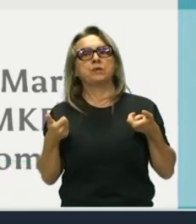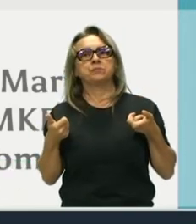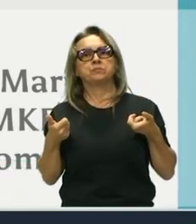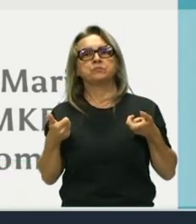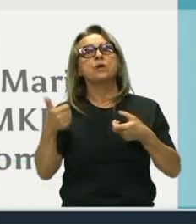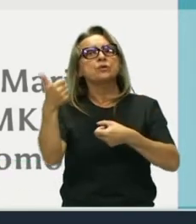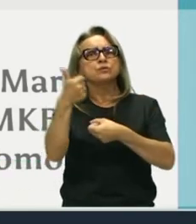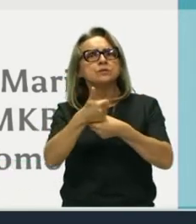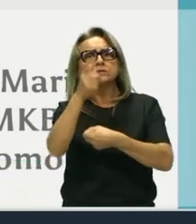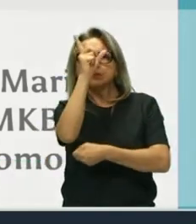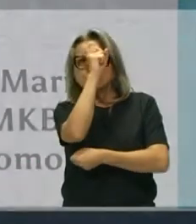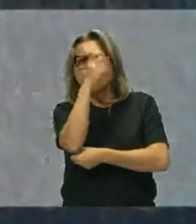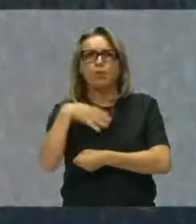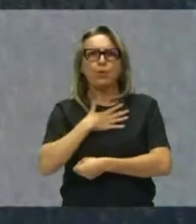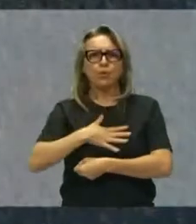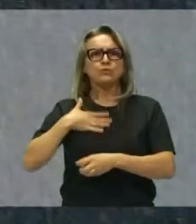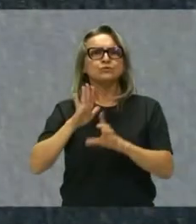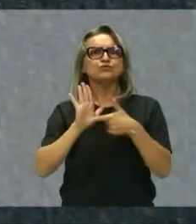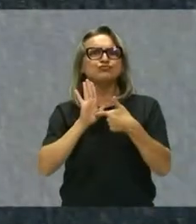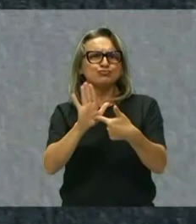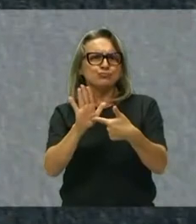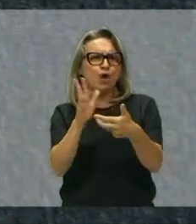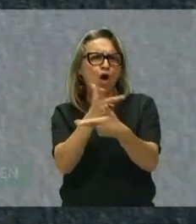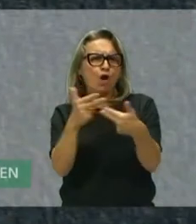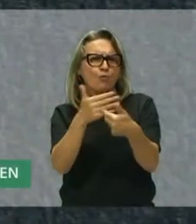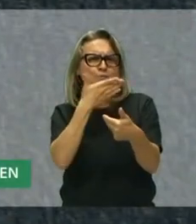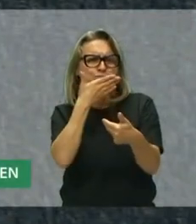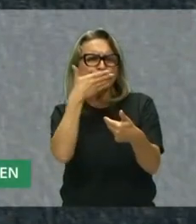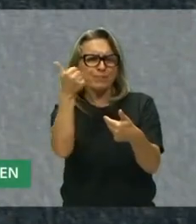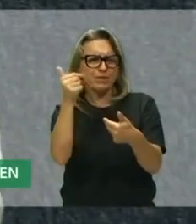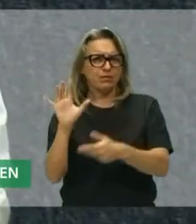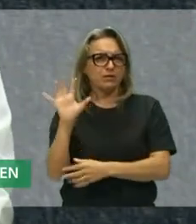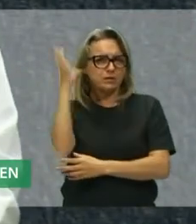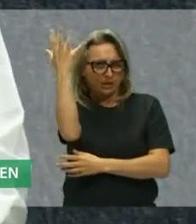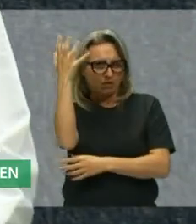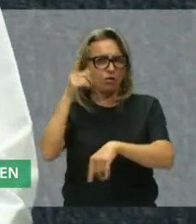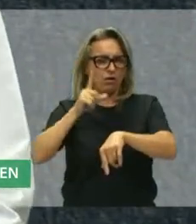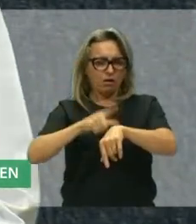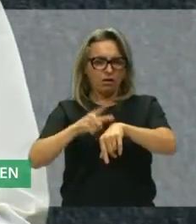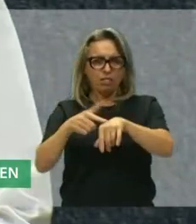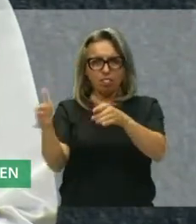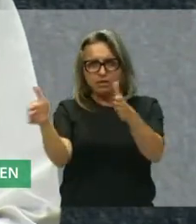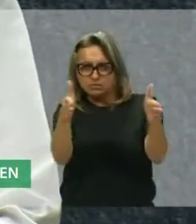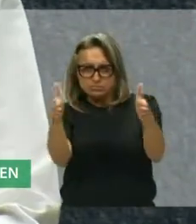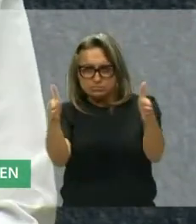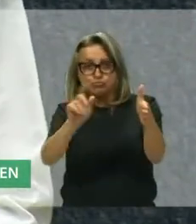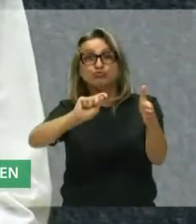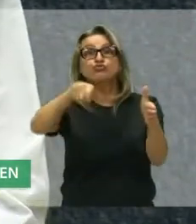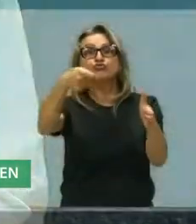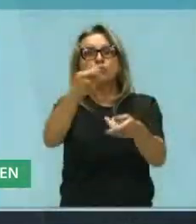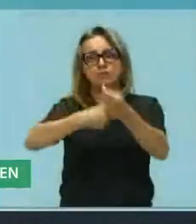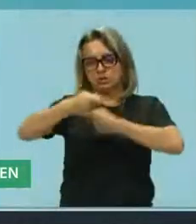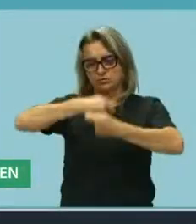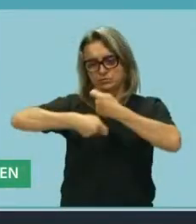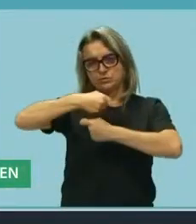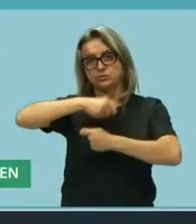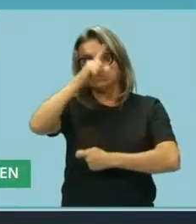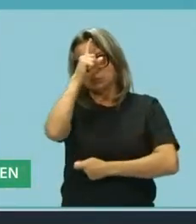mostrar somente algumas melhorias que aconteceram nesse período em termos de administração.